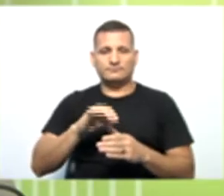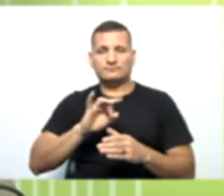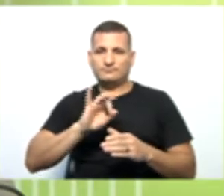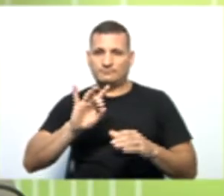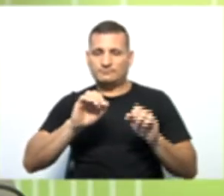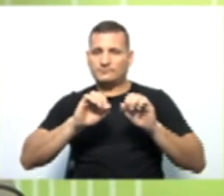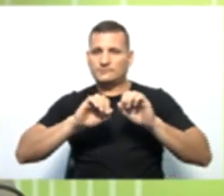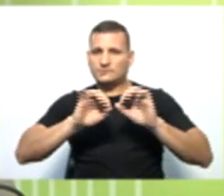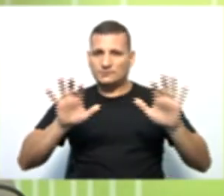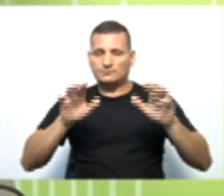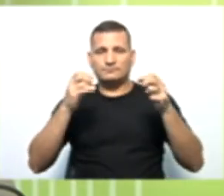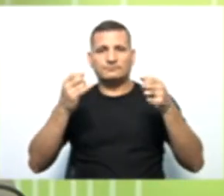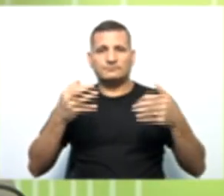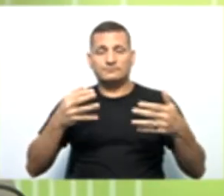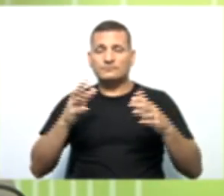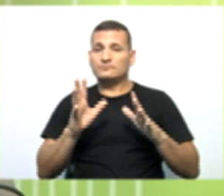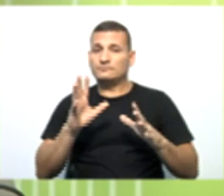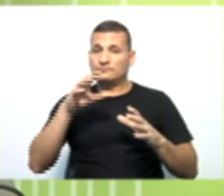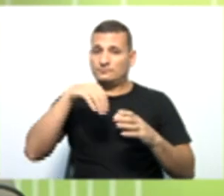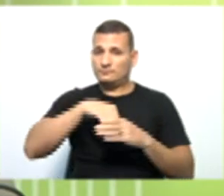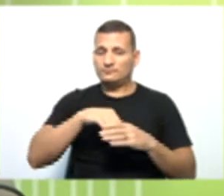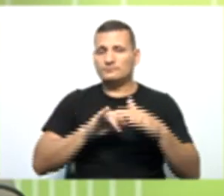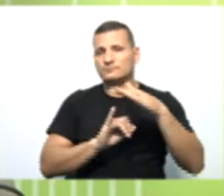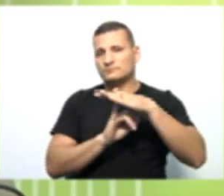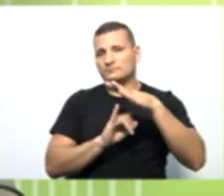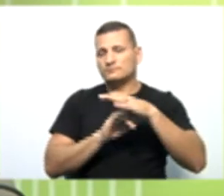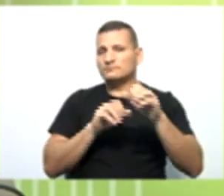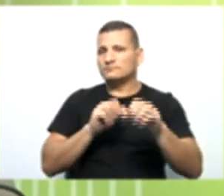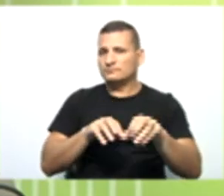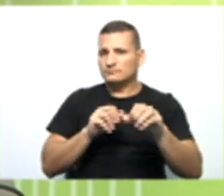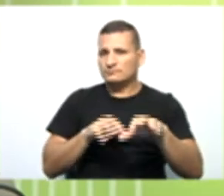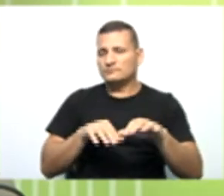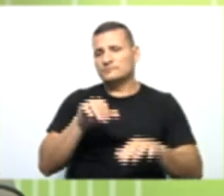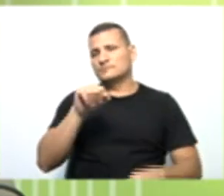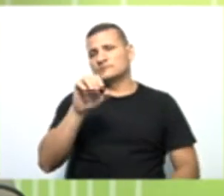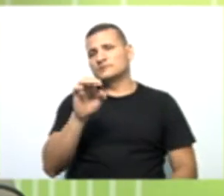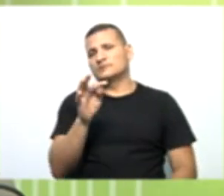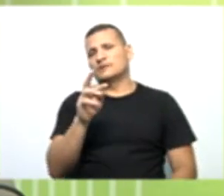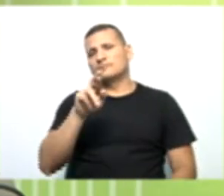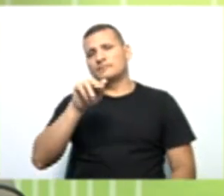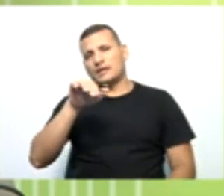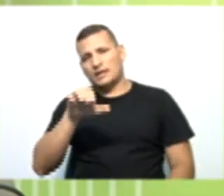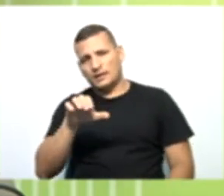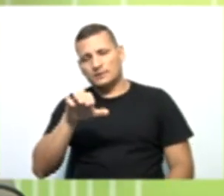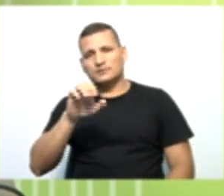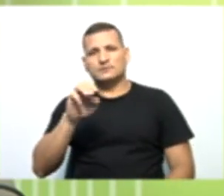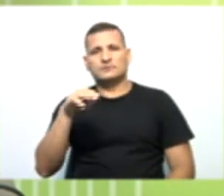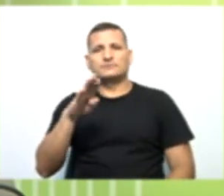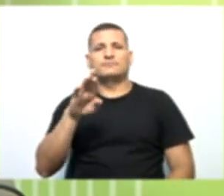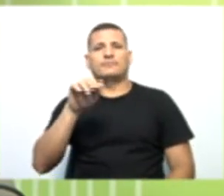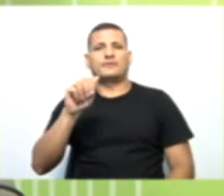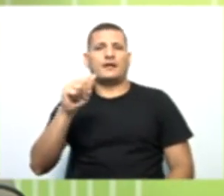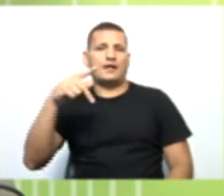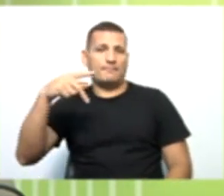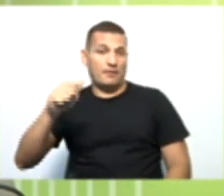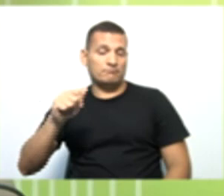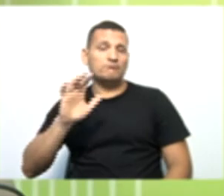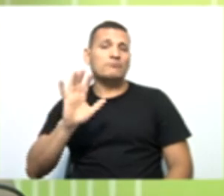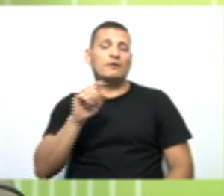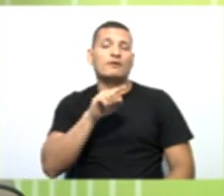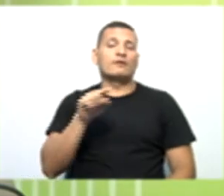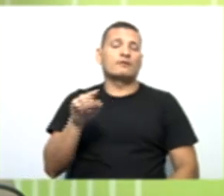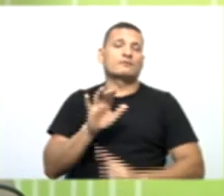para esclarecer, né? Quando a gente inclui instituição de ensino, Sebrae, Embrapa, são instituições que